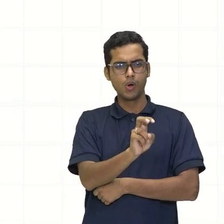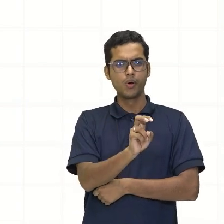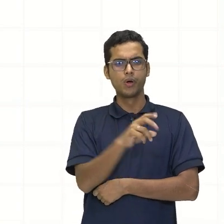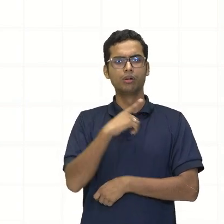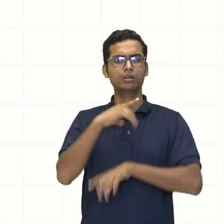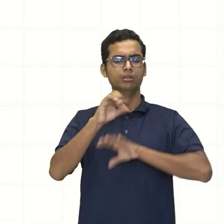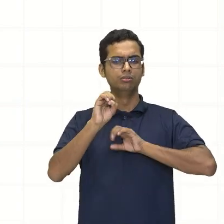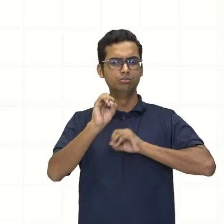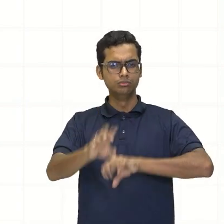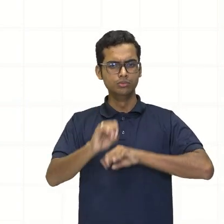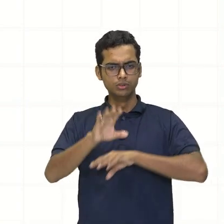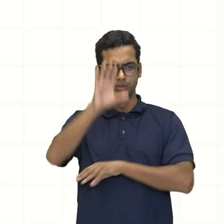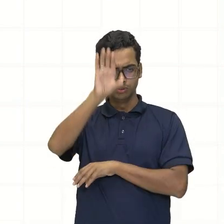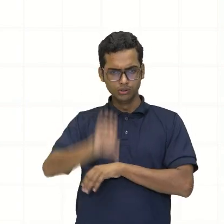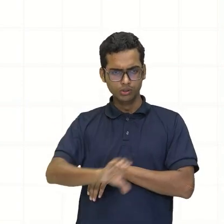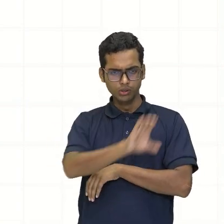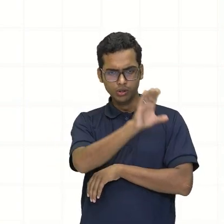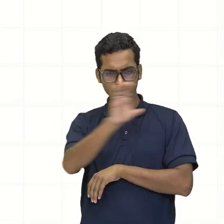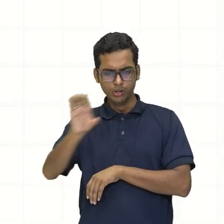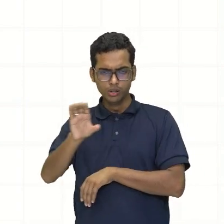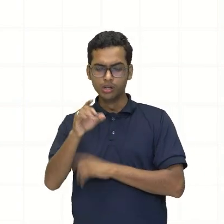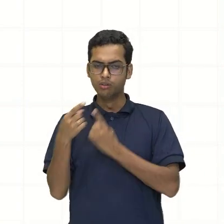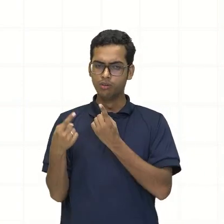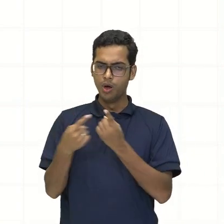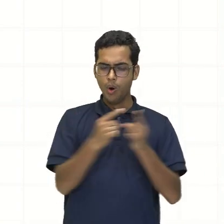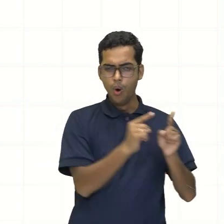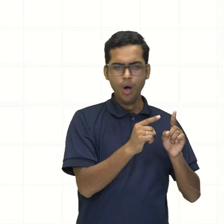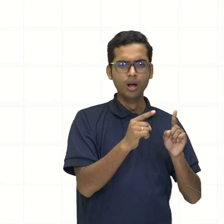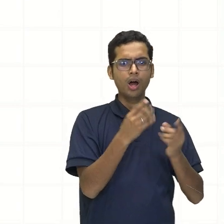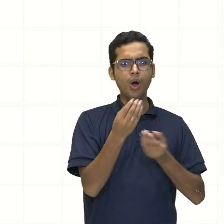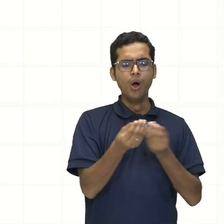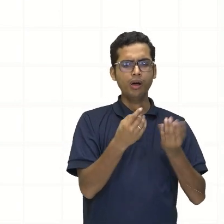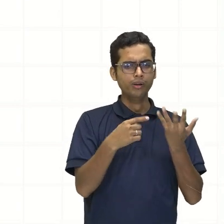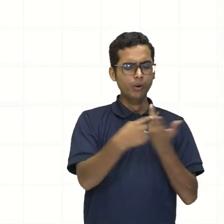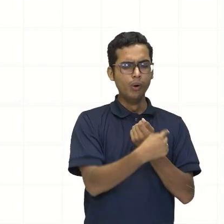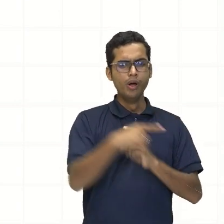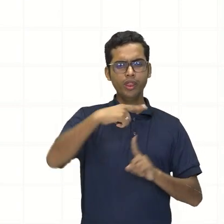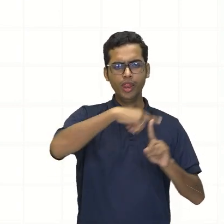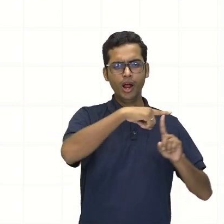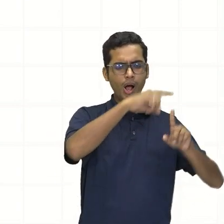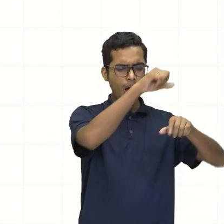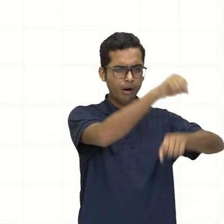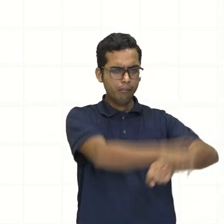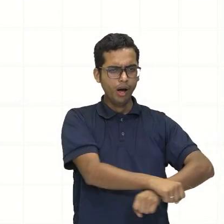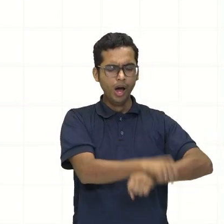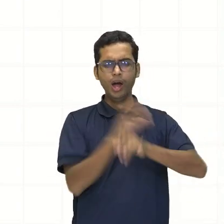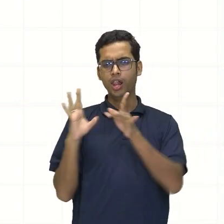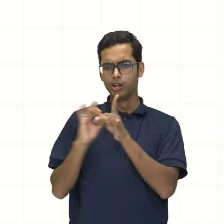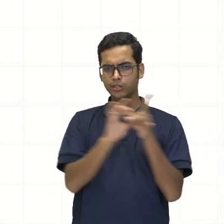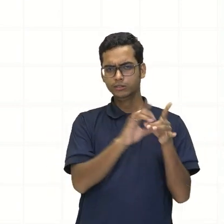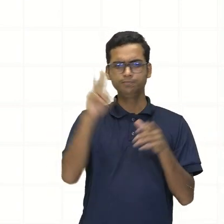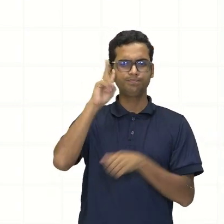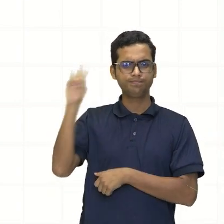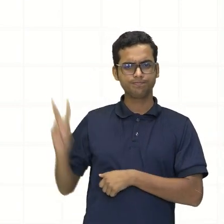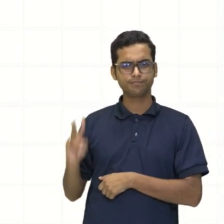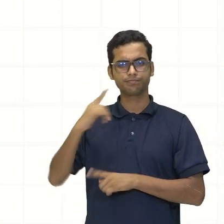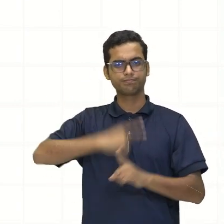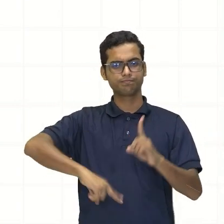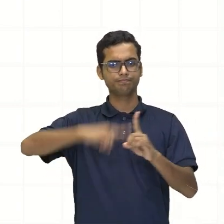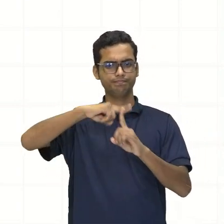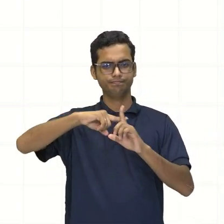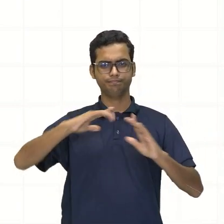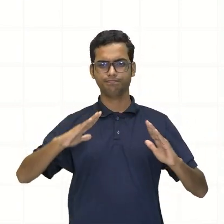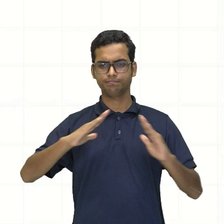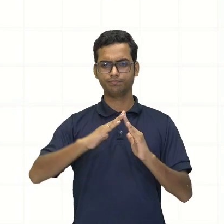certas formas de escravatura. Então, no contexto da história, nós vamos observar que a igreja, ela vai